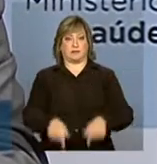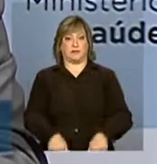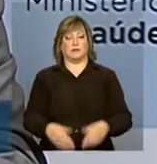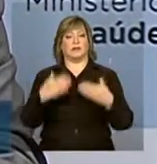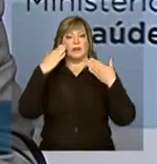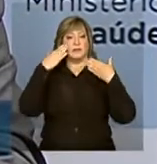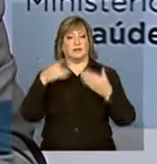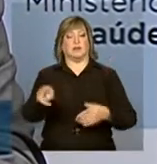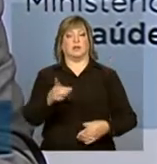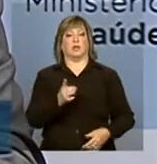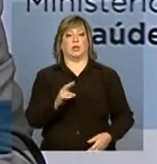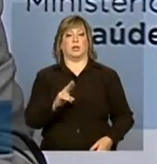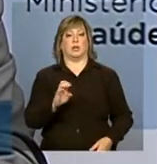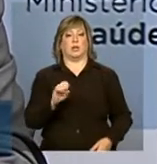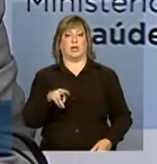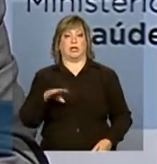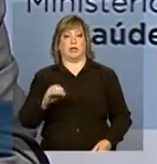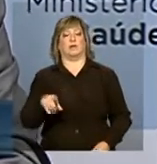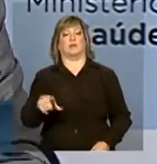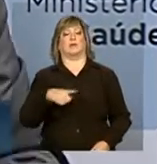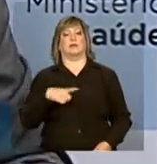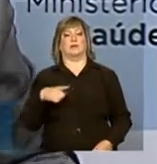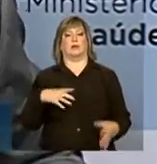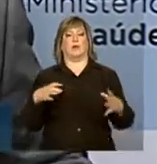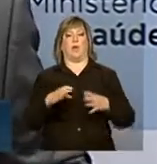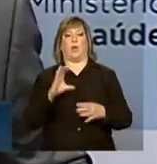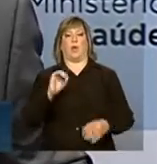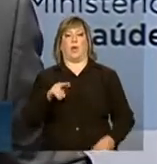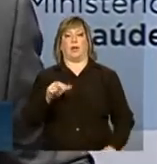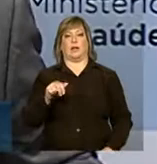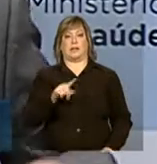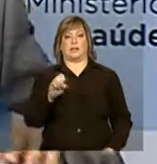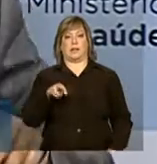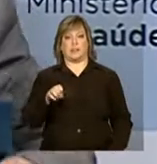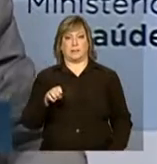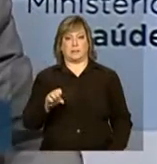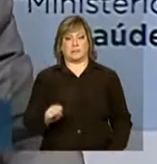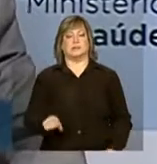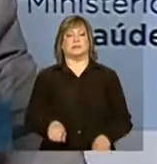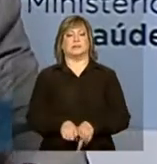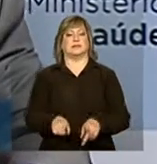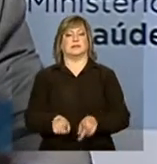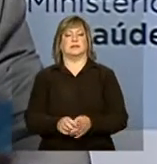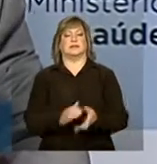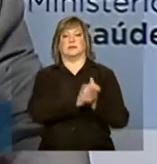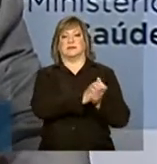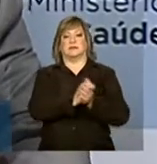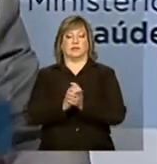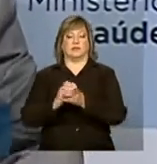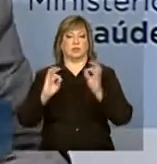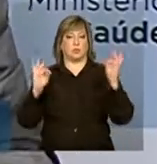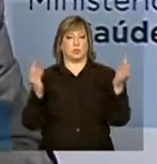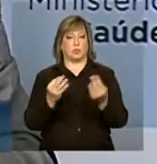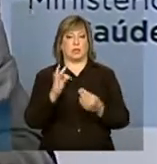do doutor Enio, secretário executivo do CONASEMES. Em nome do André Longo, saudar todos os